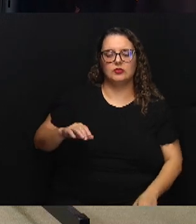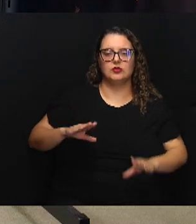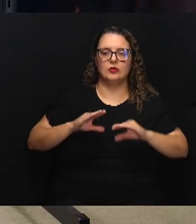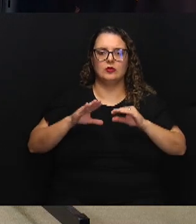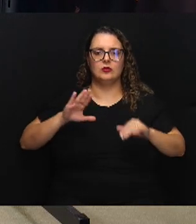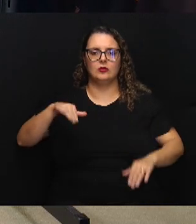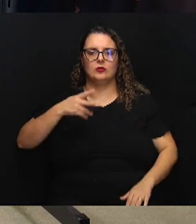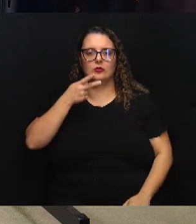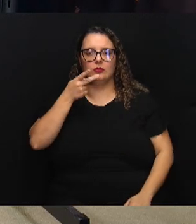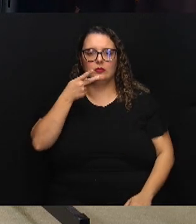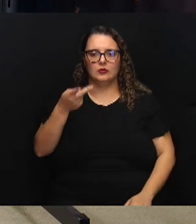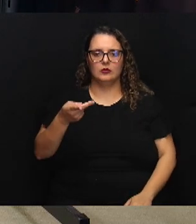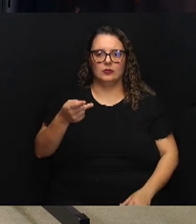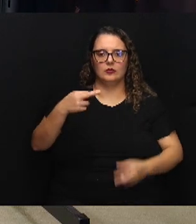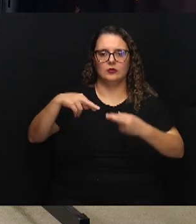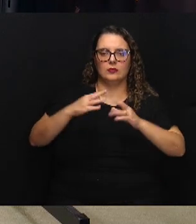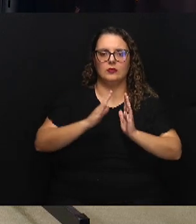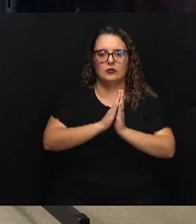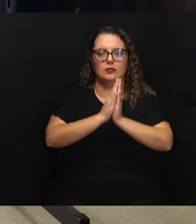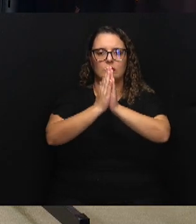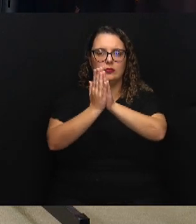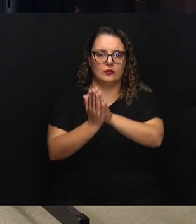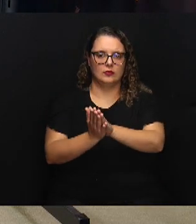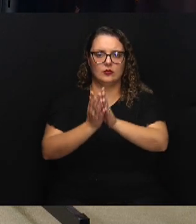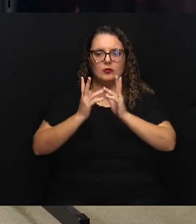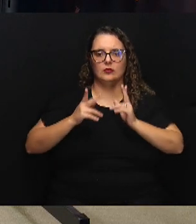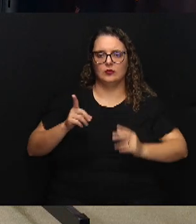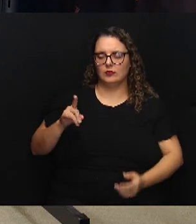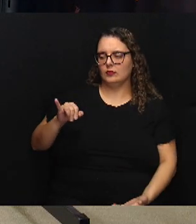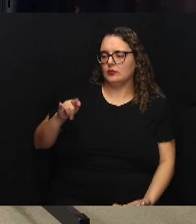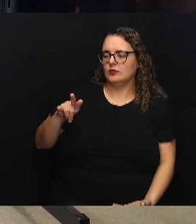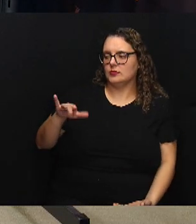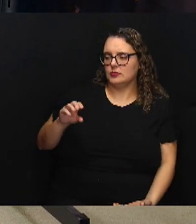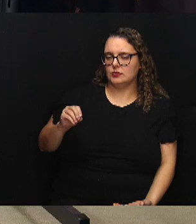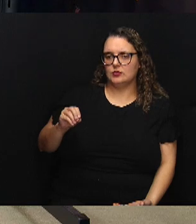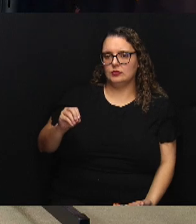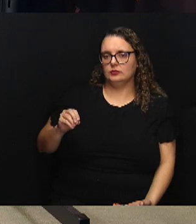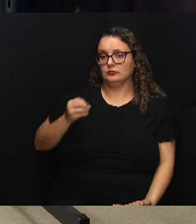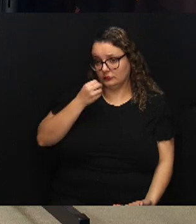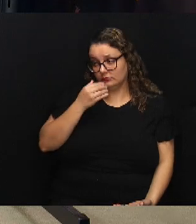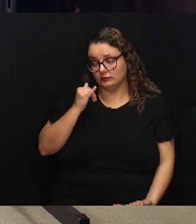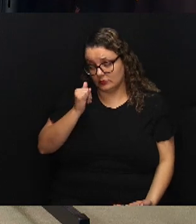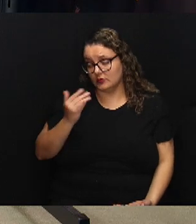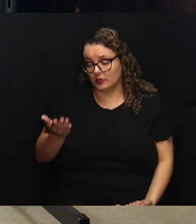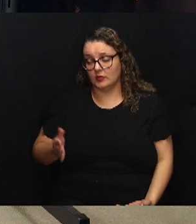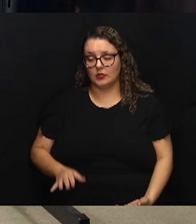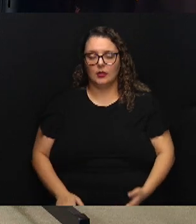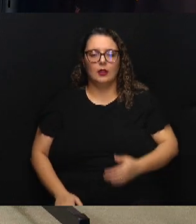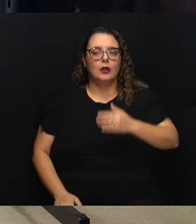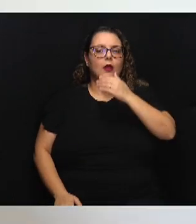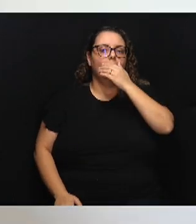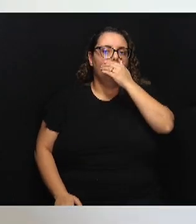viagem referente a intercâmbio, como o Diego muito bem colocou aqui?